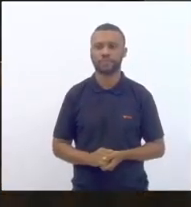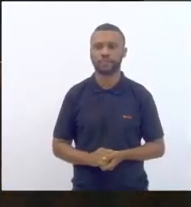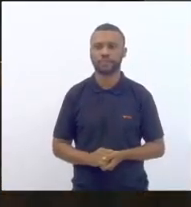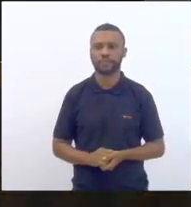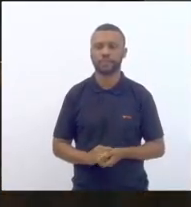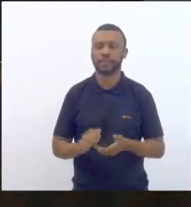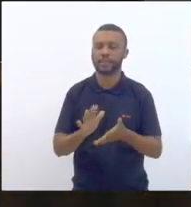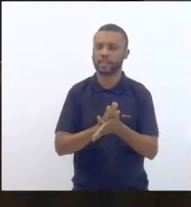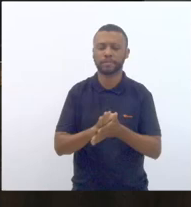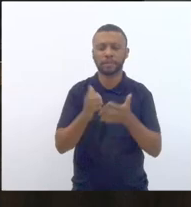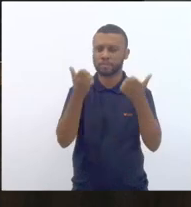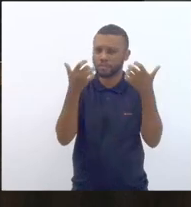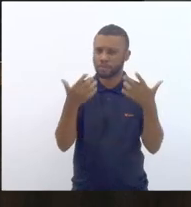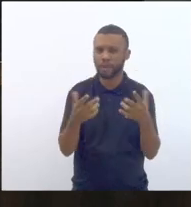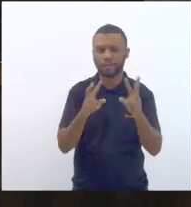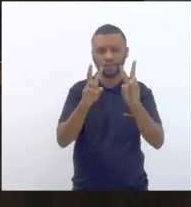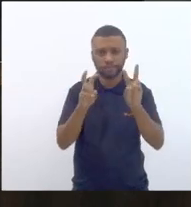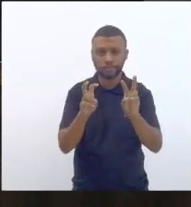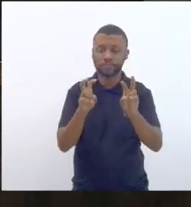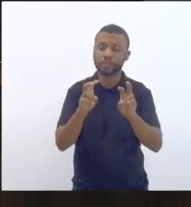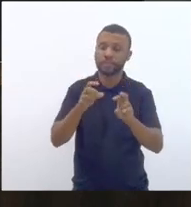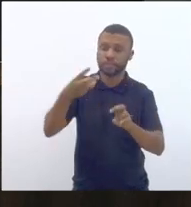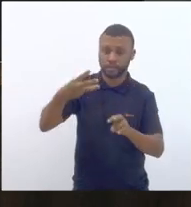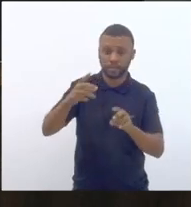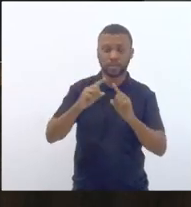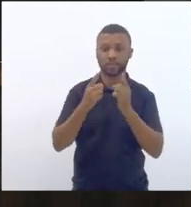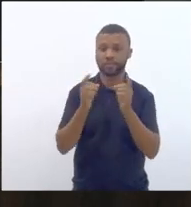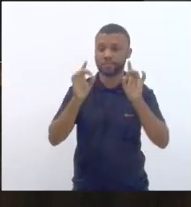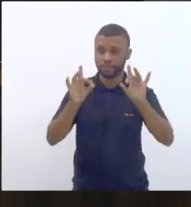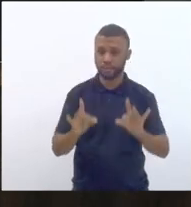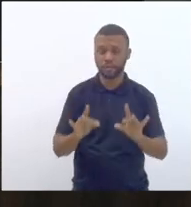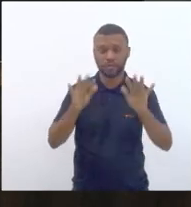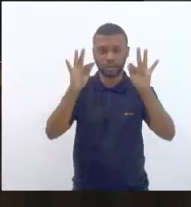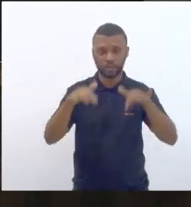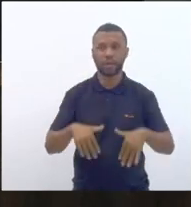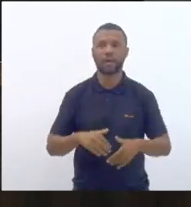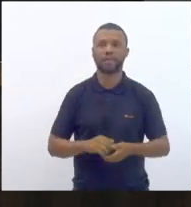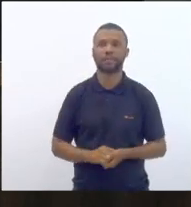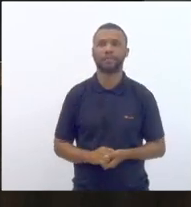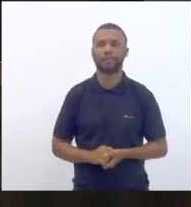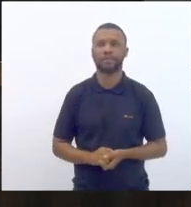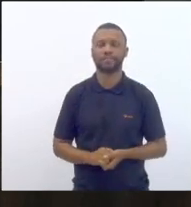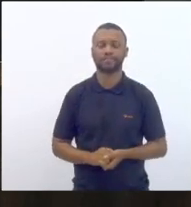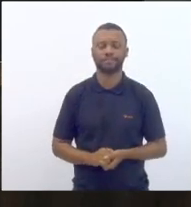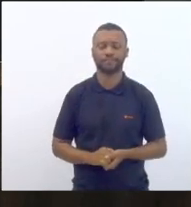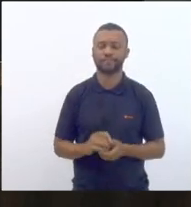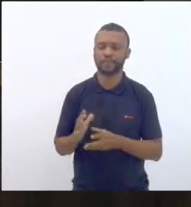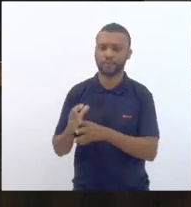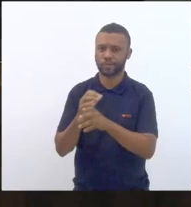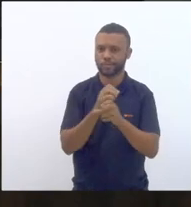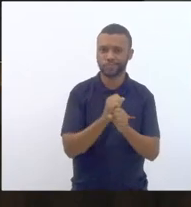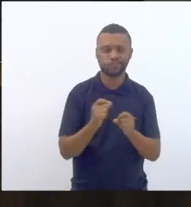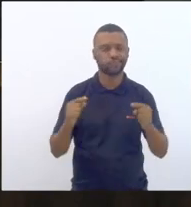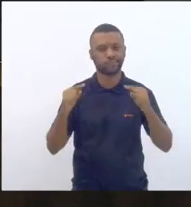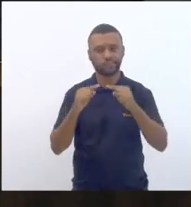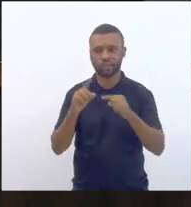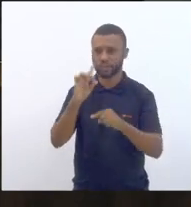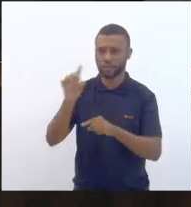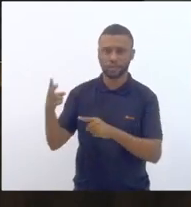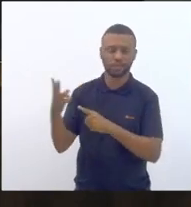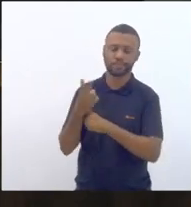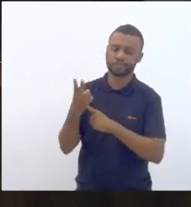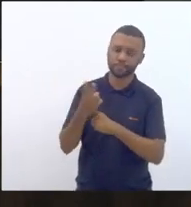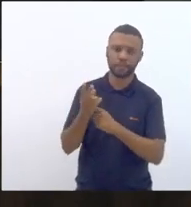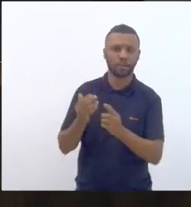Nada mais a tratar na terceira sessão extraordinária, mesmo está encerrado. Havendo número legal sobre a proteção de Deus,